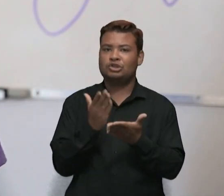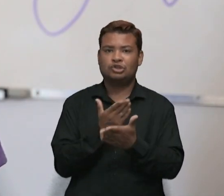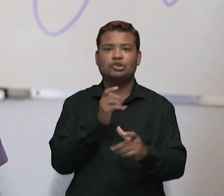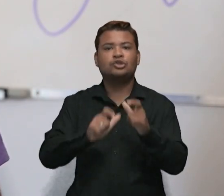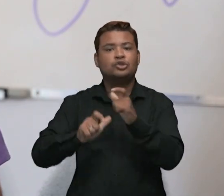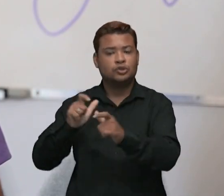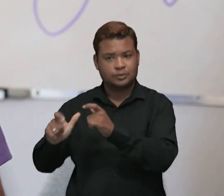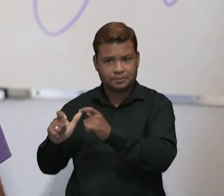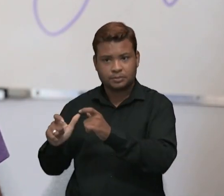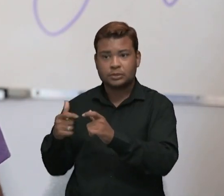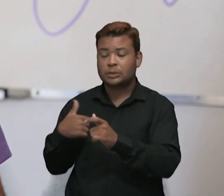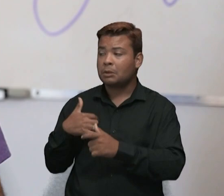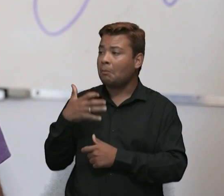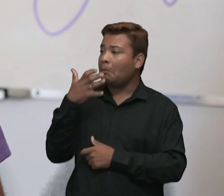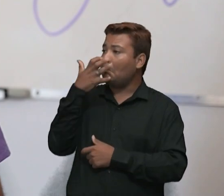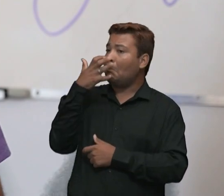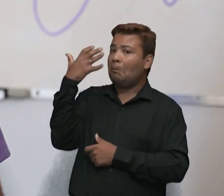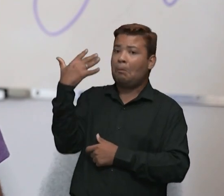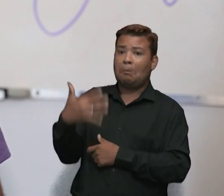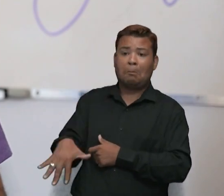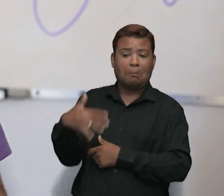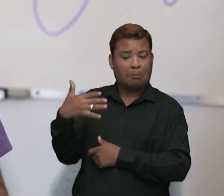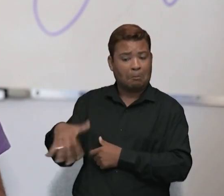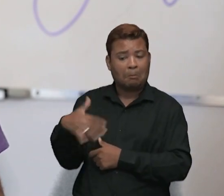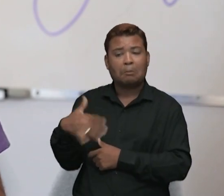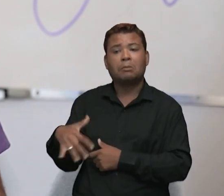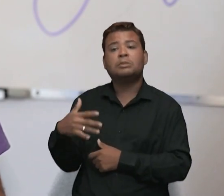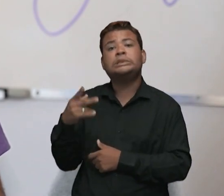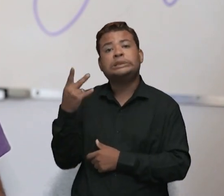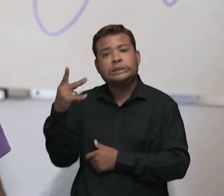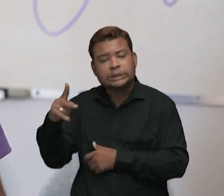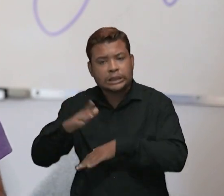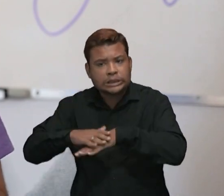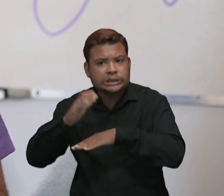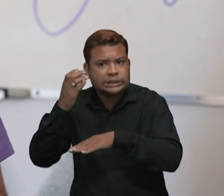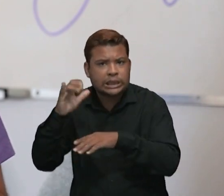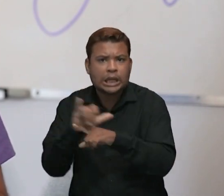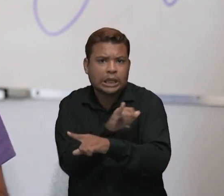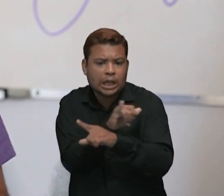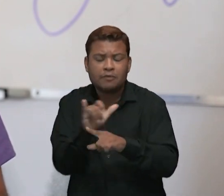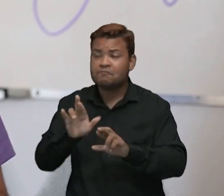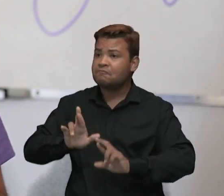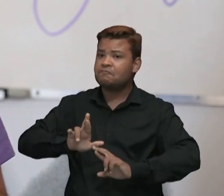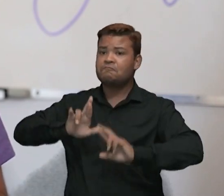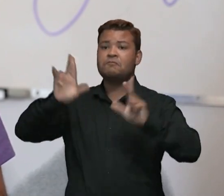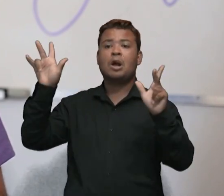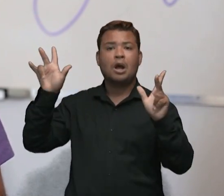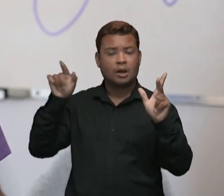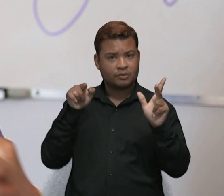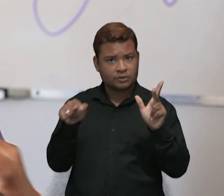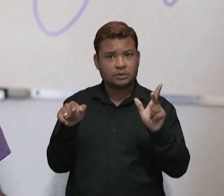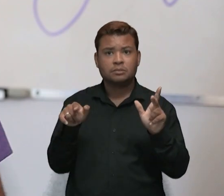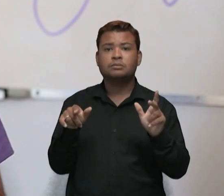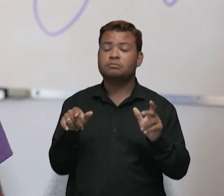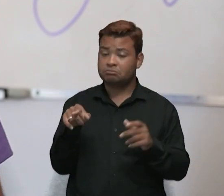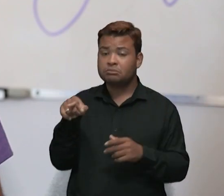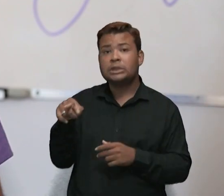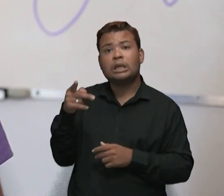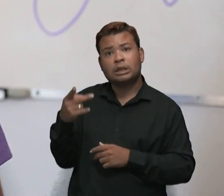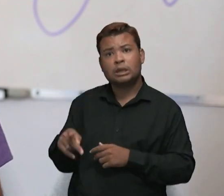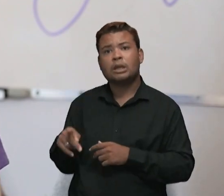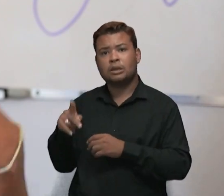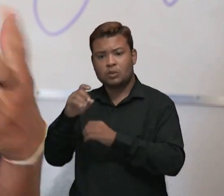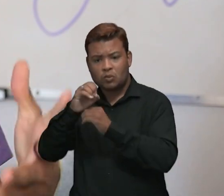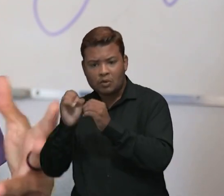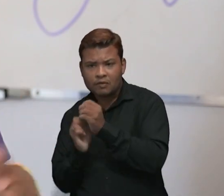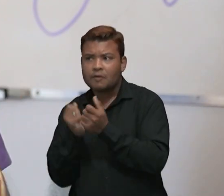incrível ver tipos diferentes de conhecimento, tipos diferentes de fazer ciência, que às vezes não são visados dentro ou fora da academia.